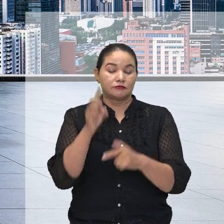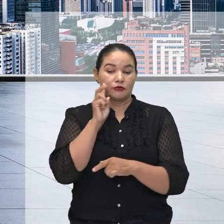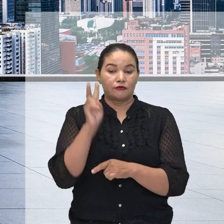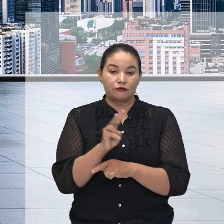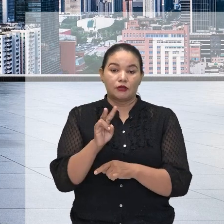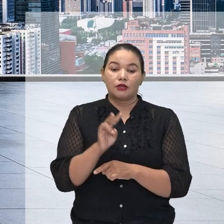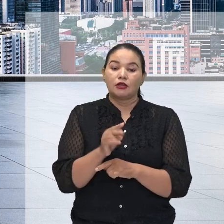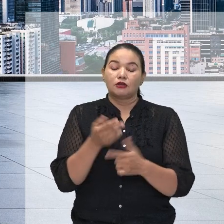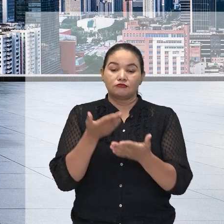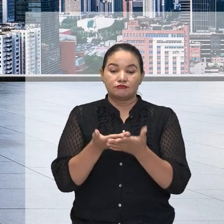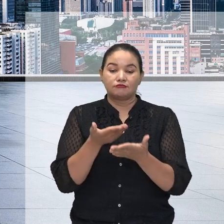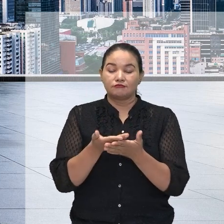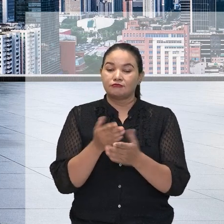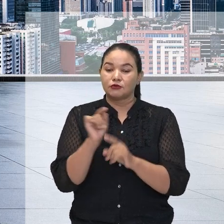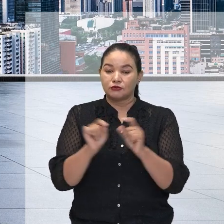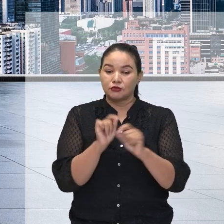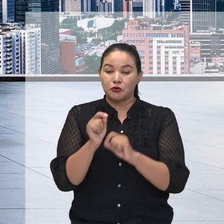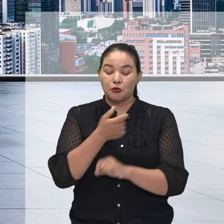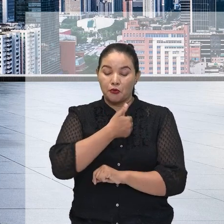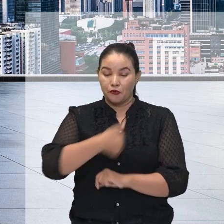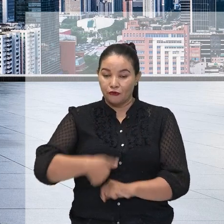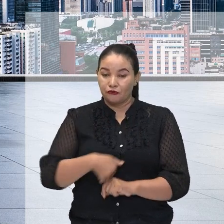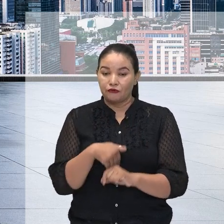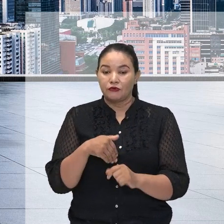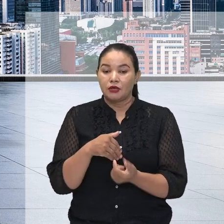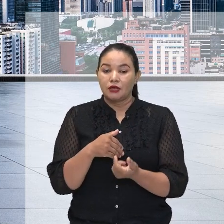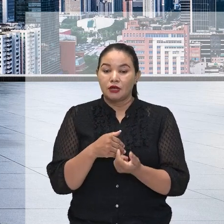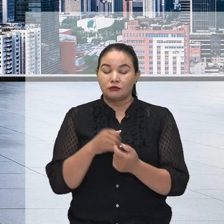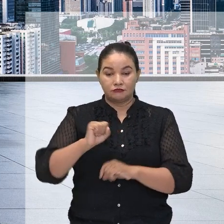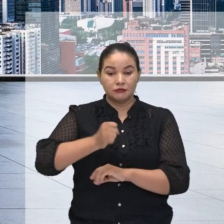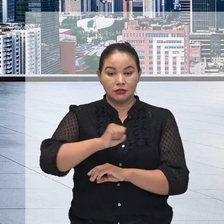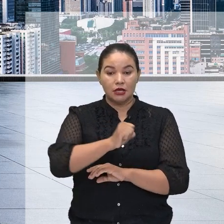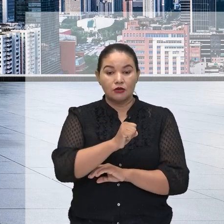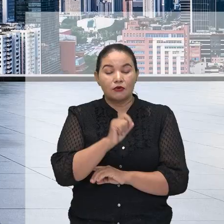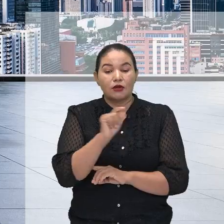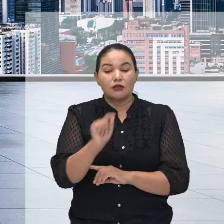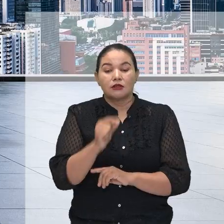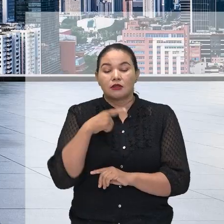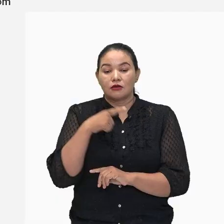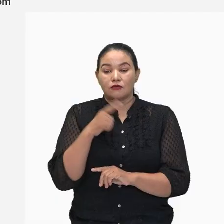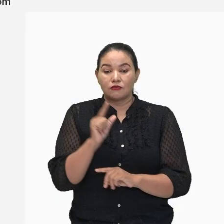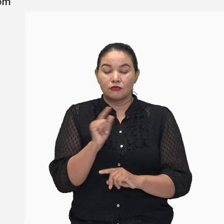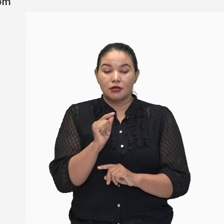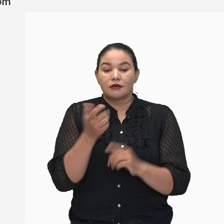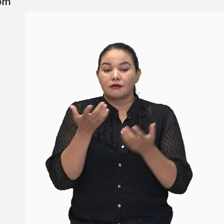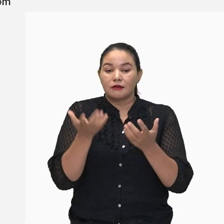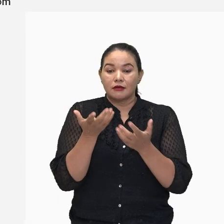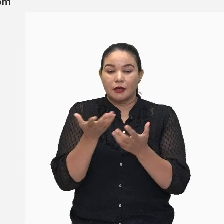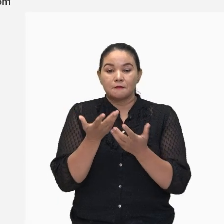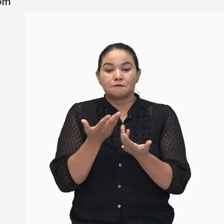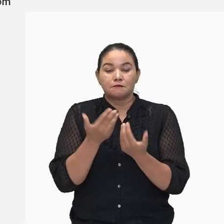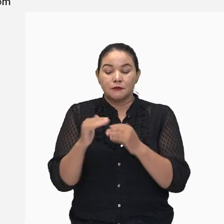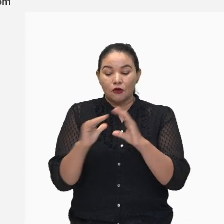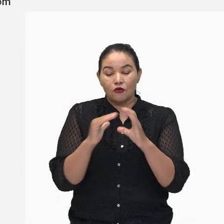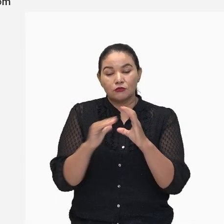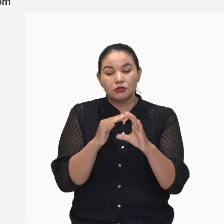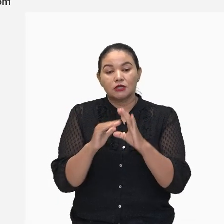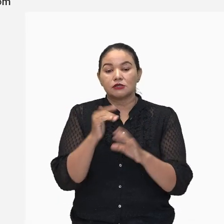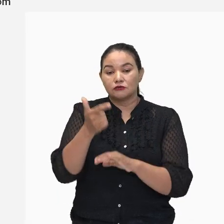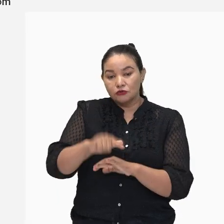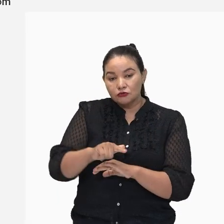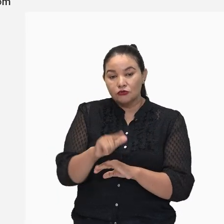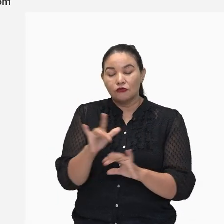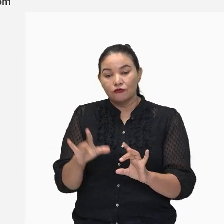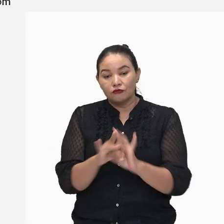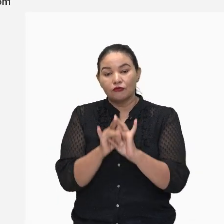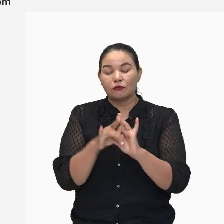estuda que o governo taiwanês, né, ele vai restabelecer o quê? As comunicações, né, marítimas